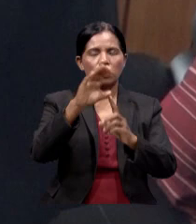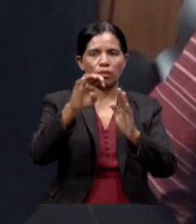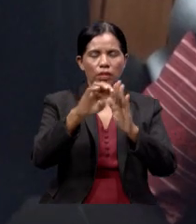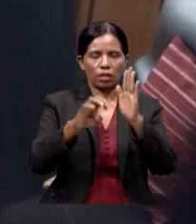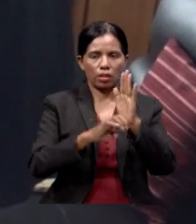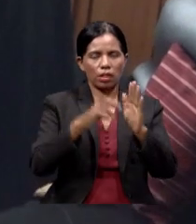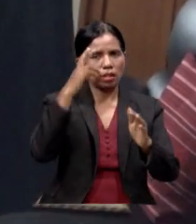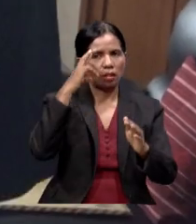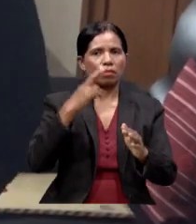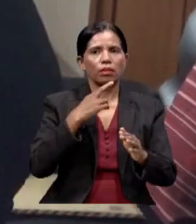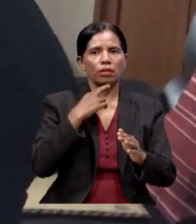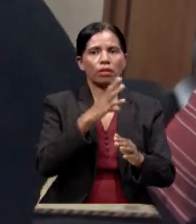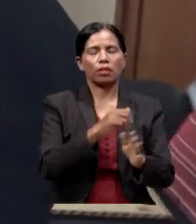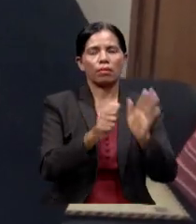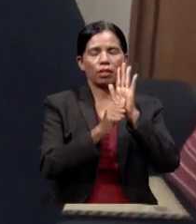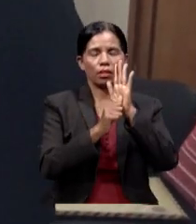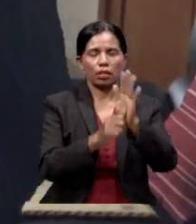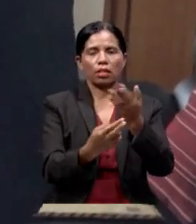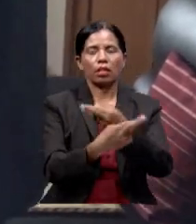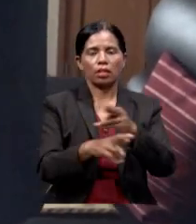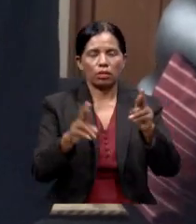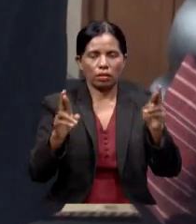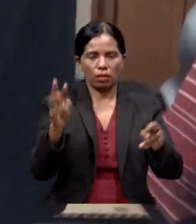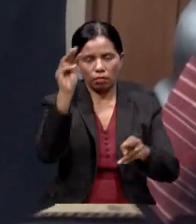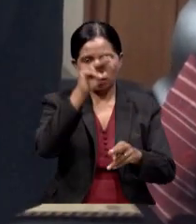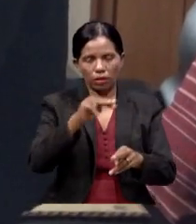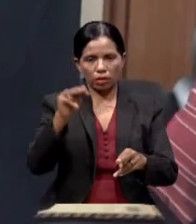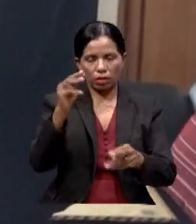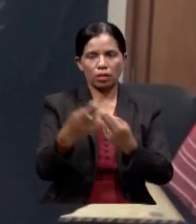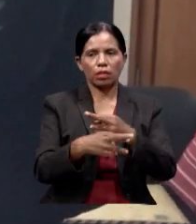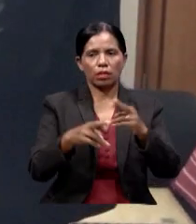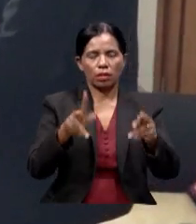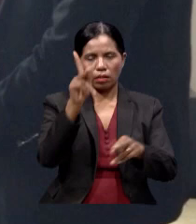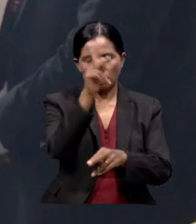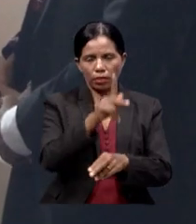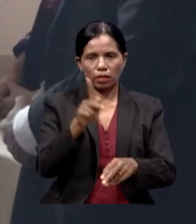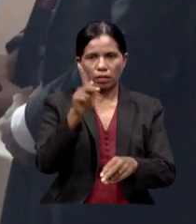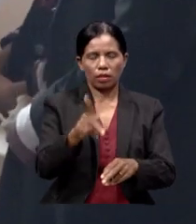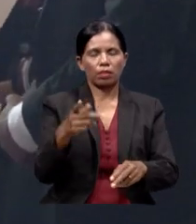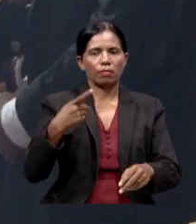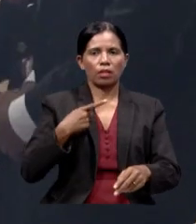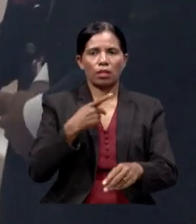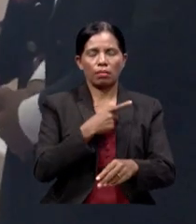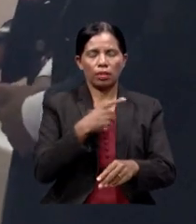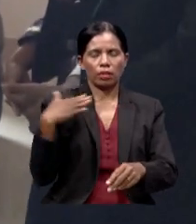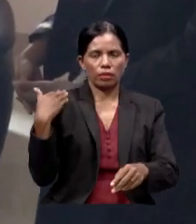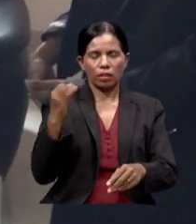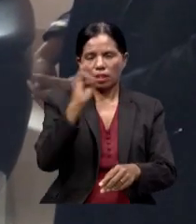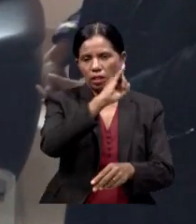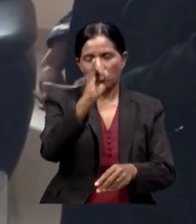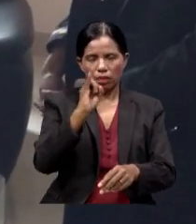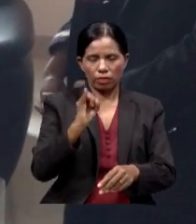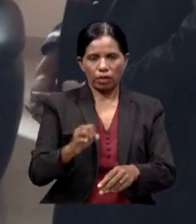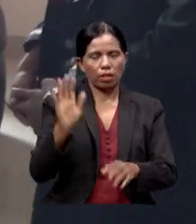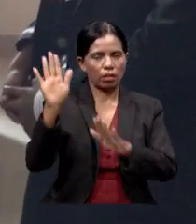José Ramos Horta, onde apresenta resultado monitorização no resultado pesquisa, neve Parlamento Fensai identifica e a